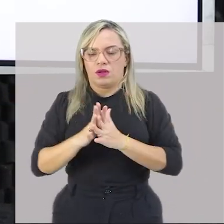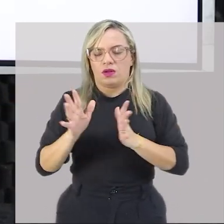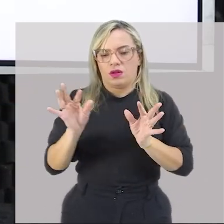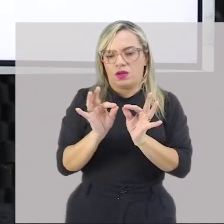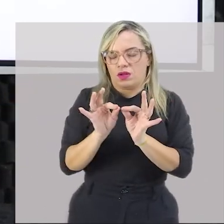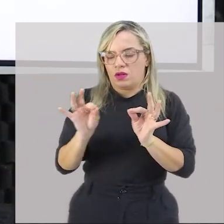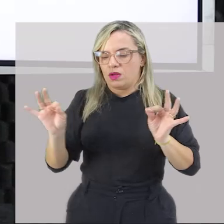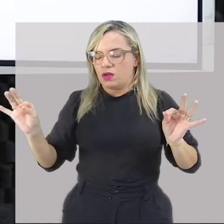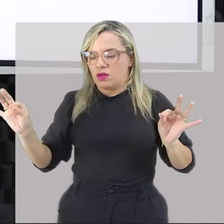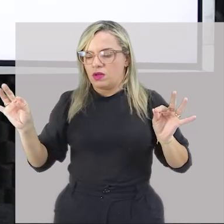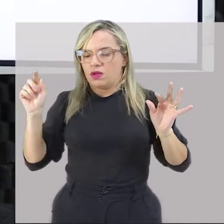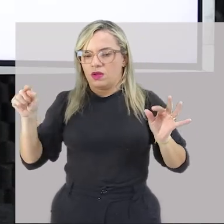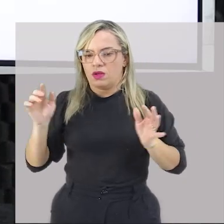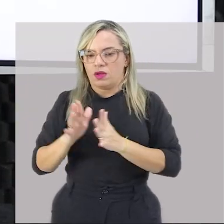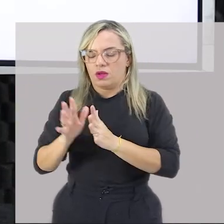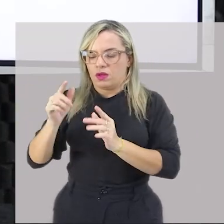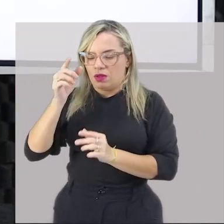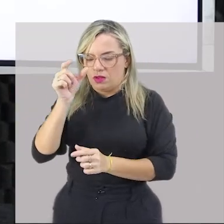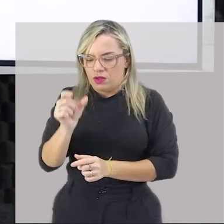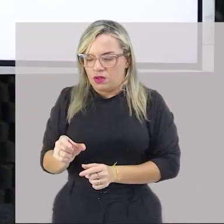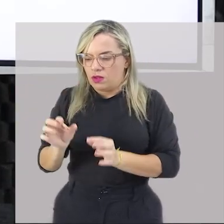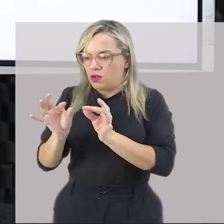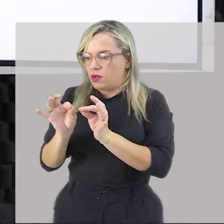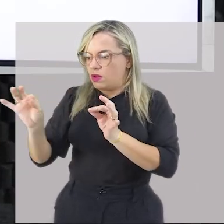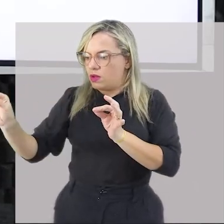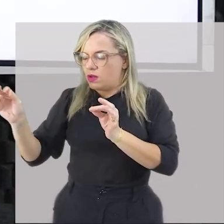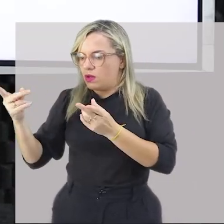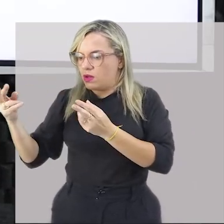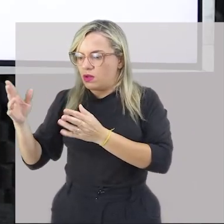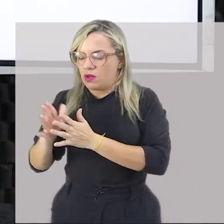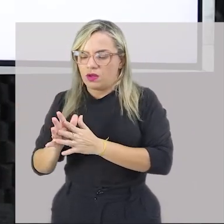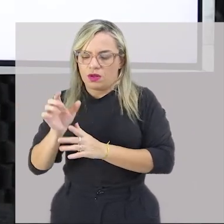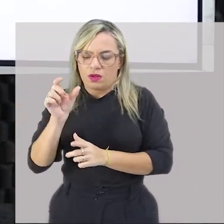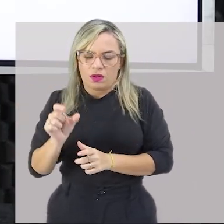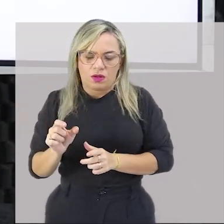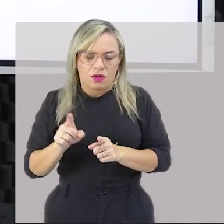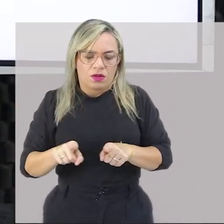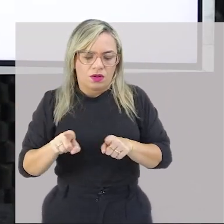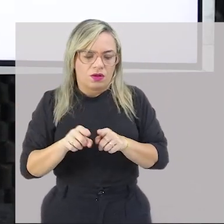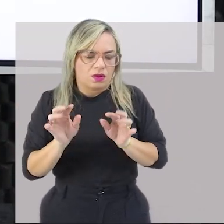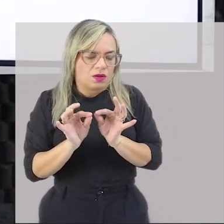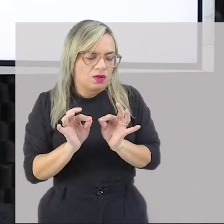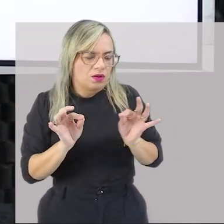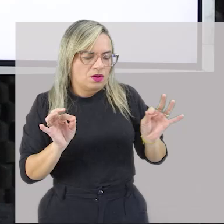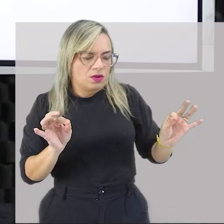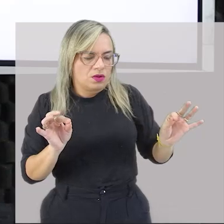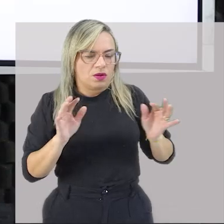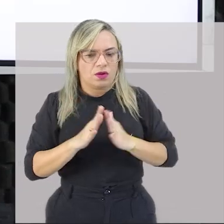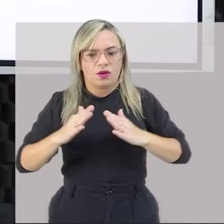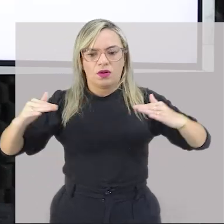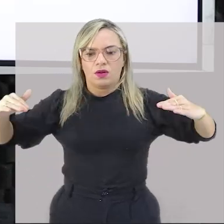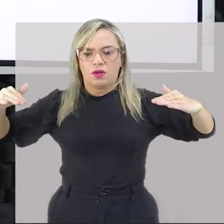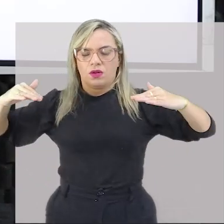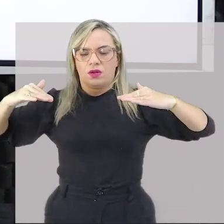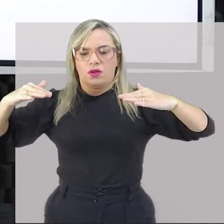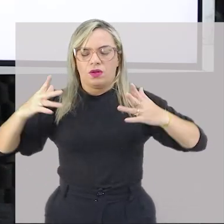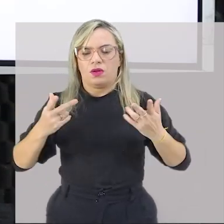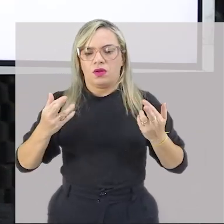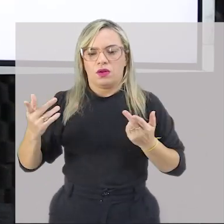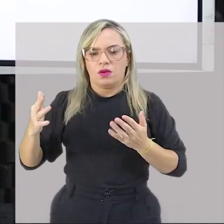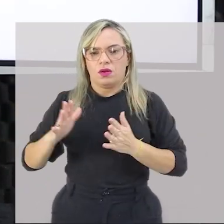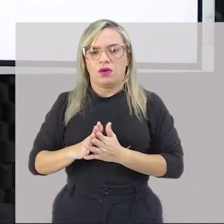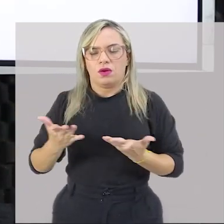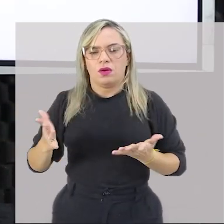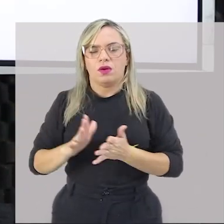distância daqui até aquela extremidade é a mesma distância do meio aqui até a extremidade, se os braços são iguais, e para ela ficar